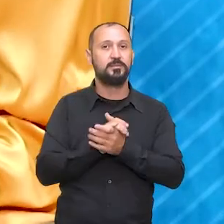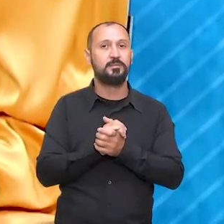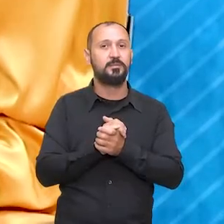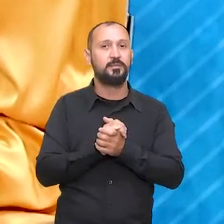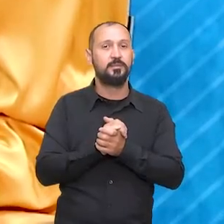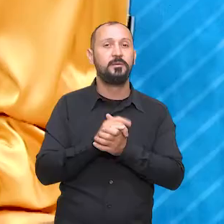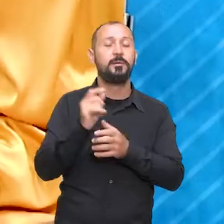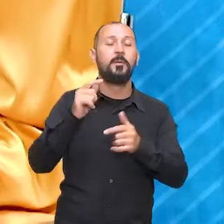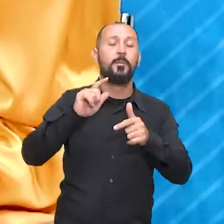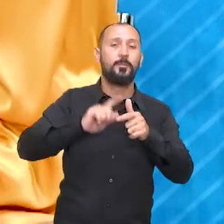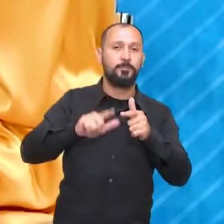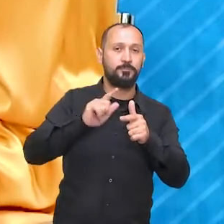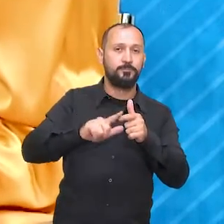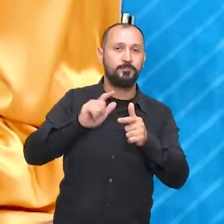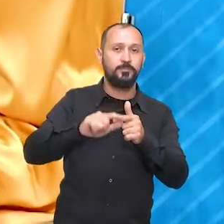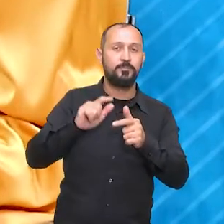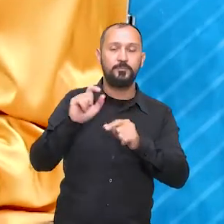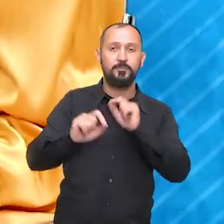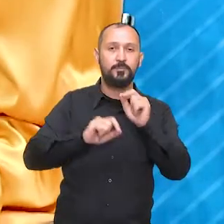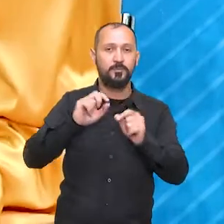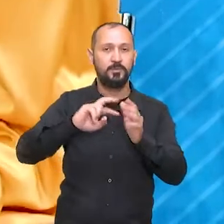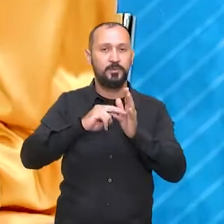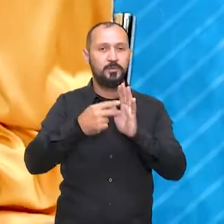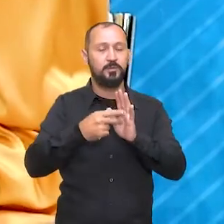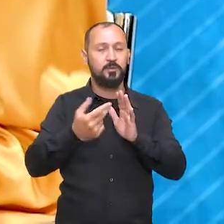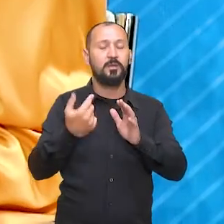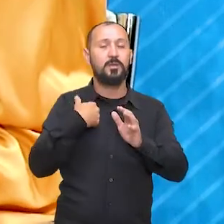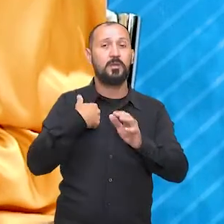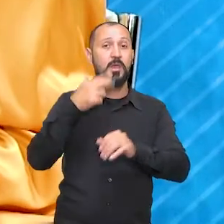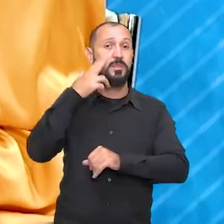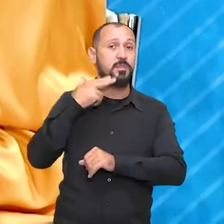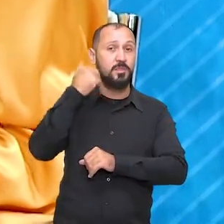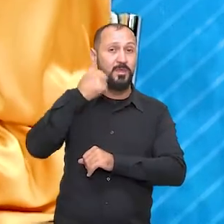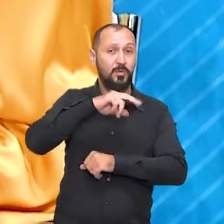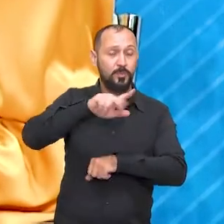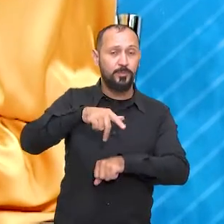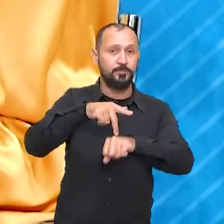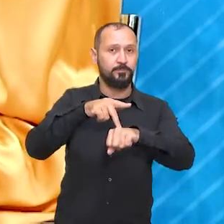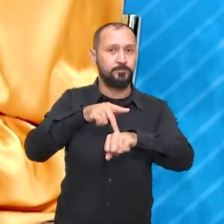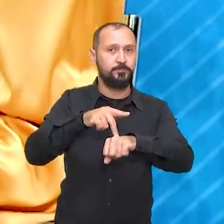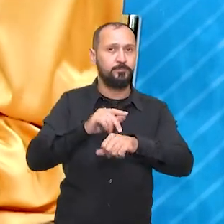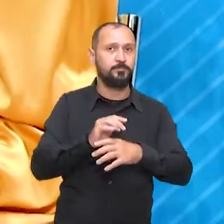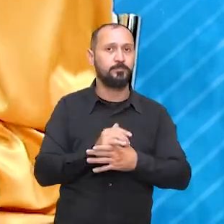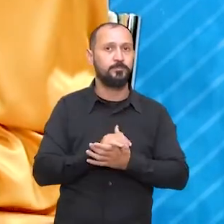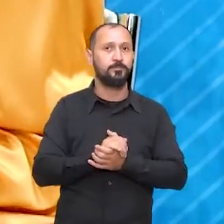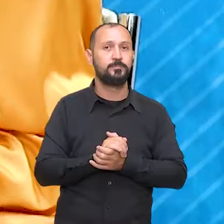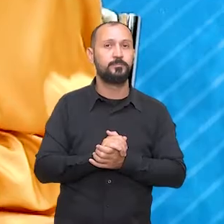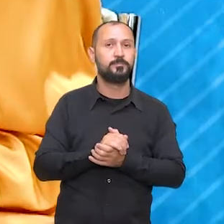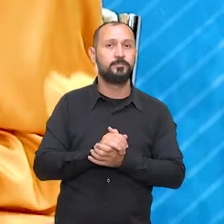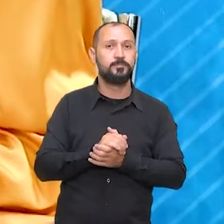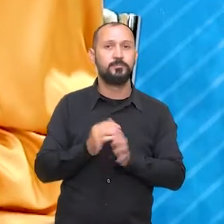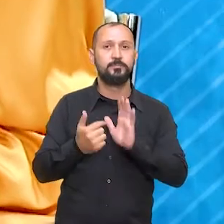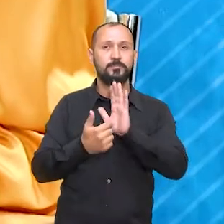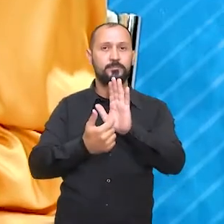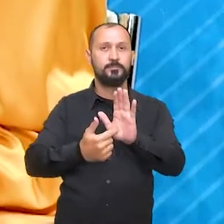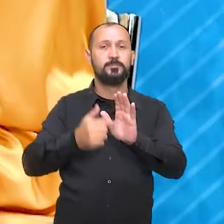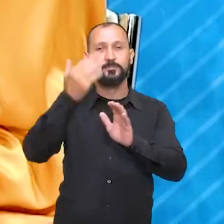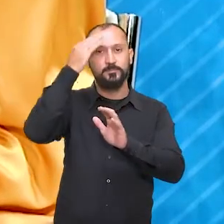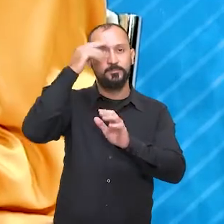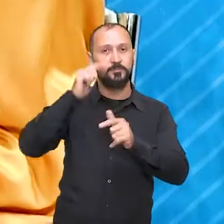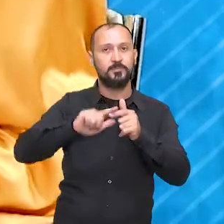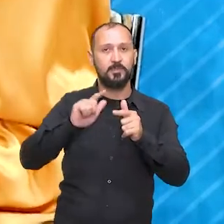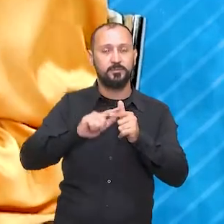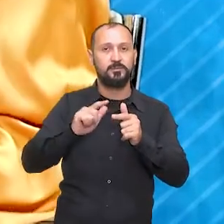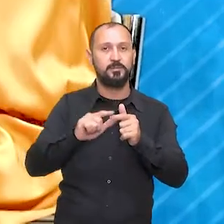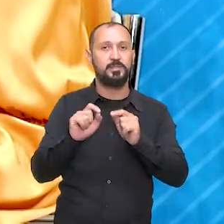há compreensão da dor ou do que significa ser negro no nosso país, você se colocar à disposição para entender essa